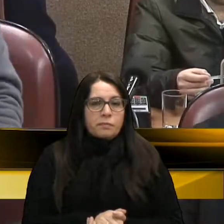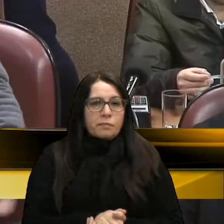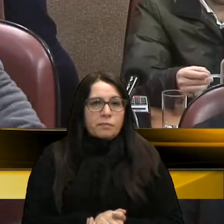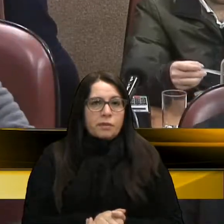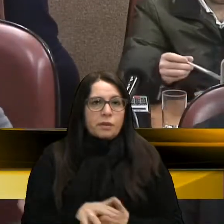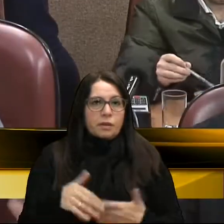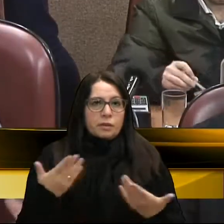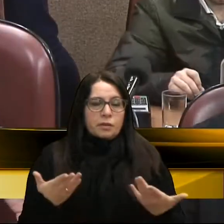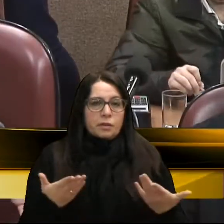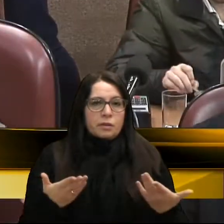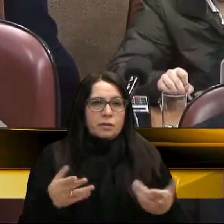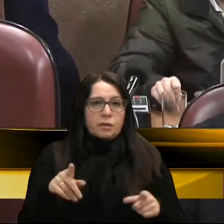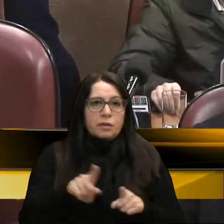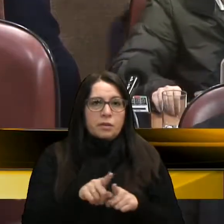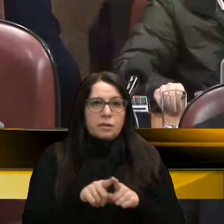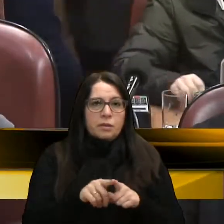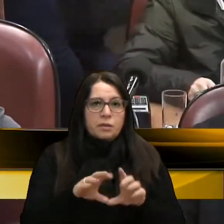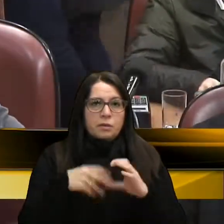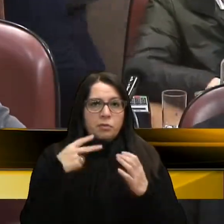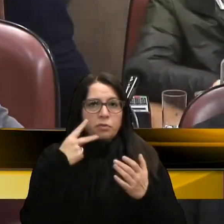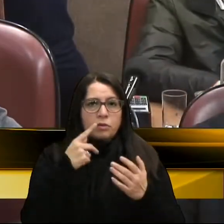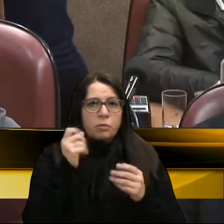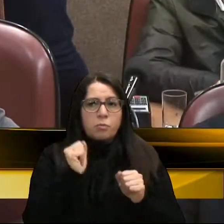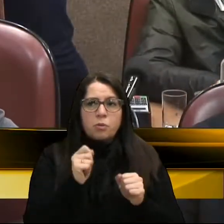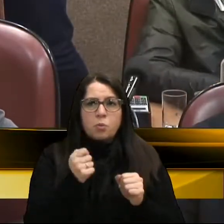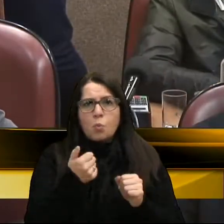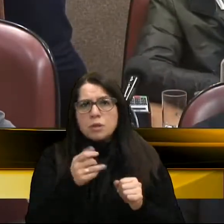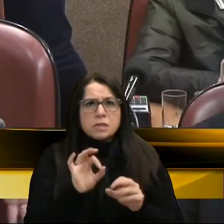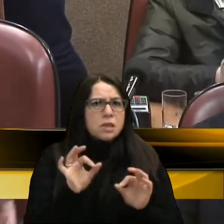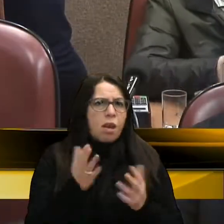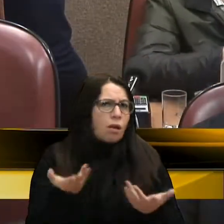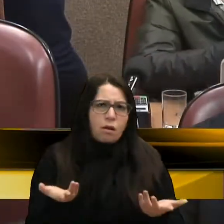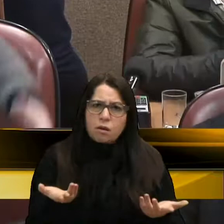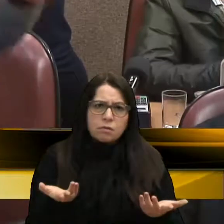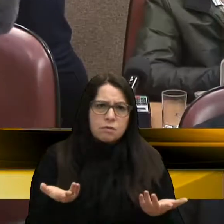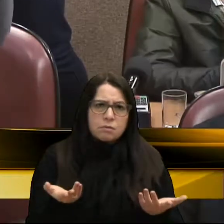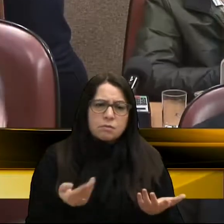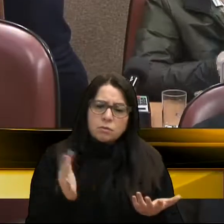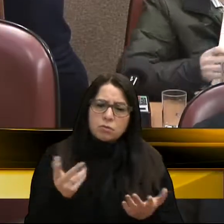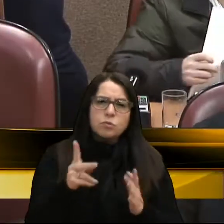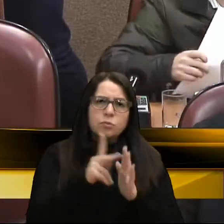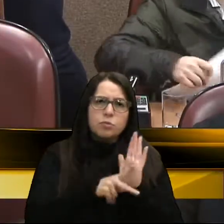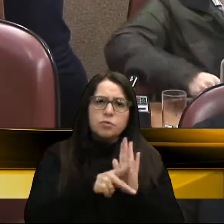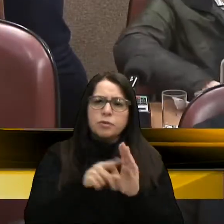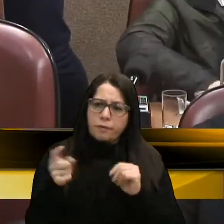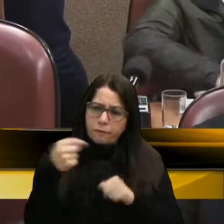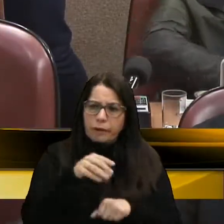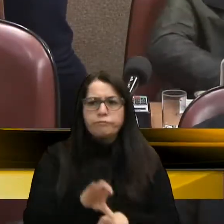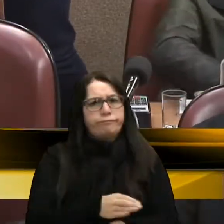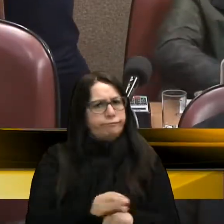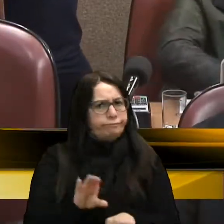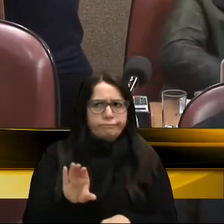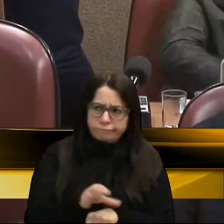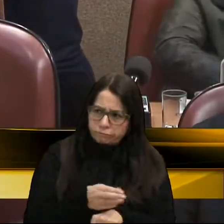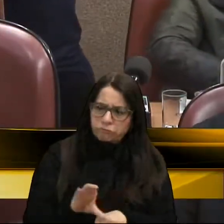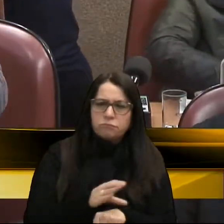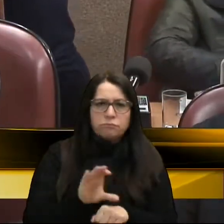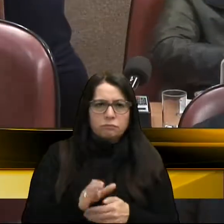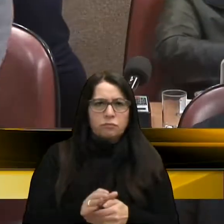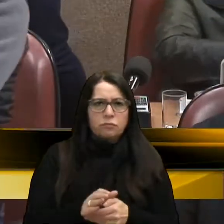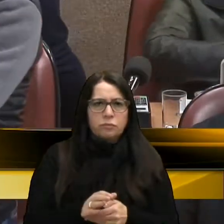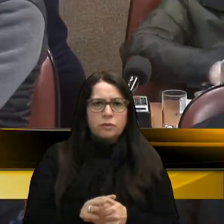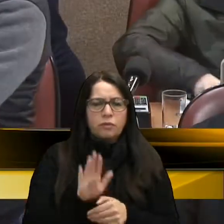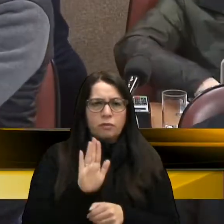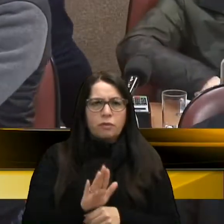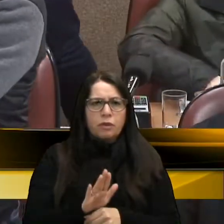o parlamento não pode quase nada, tia. Quase todo projeto é inconstitucional. Vamos ficar